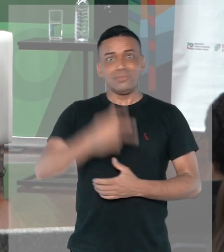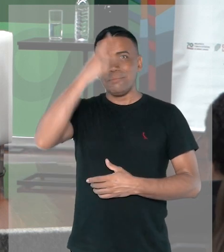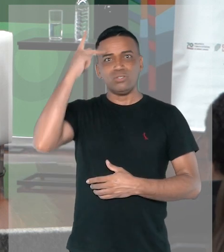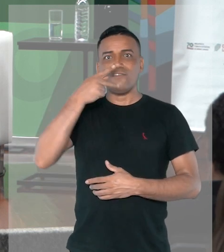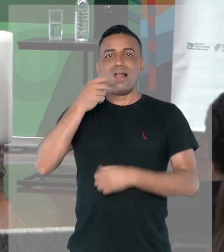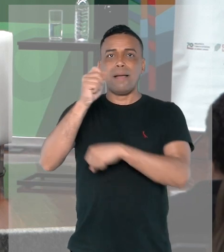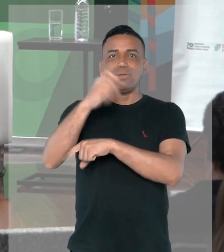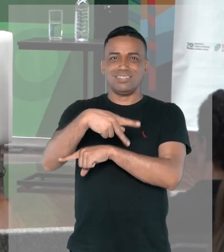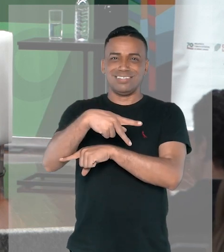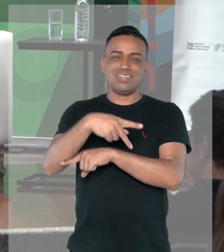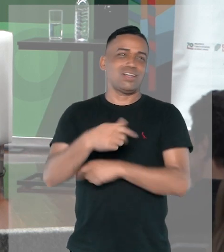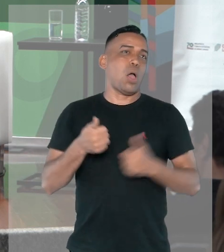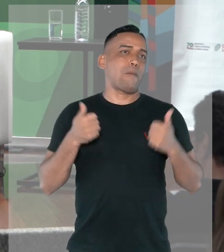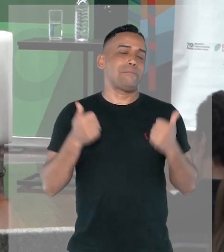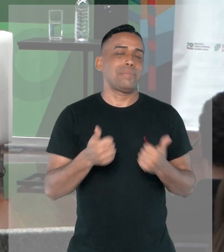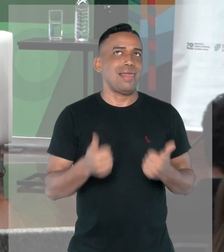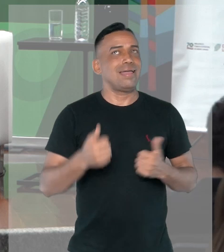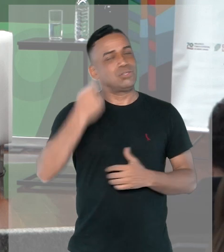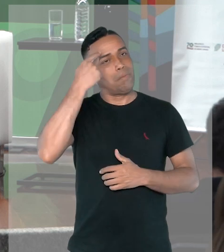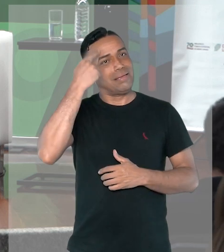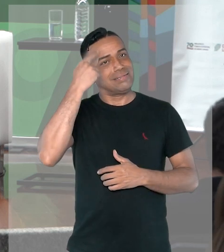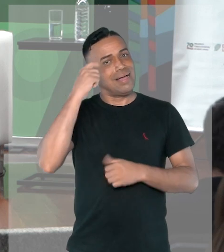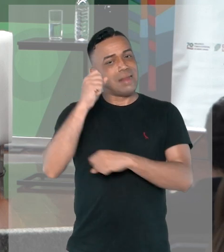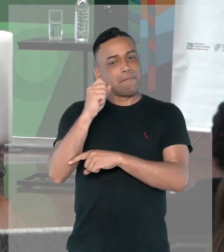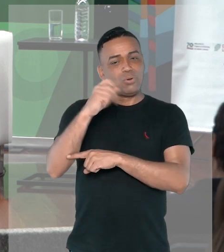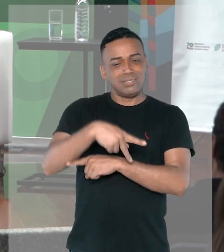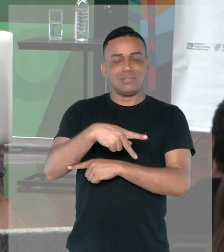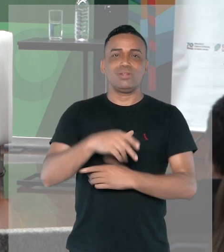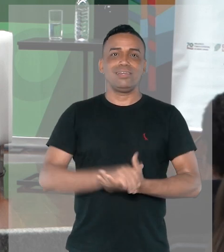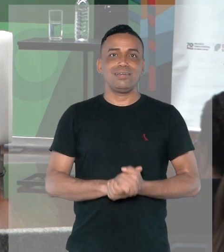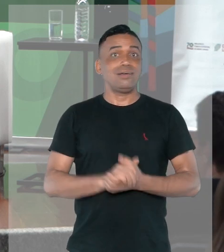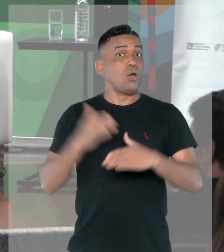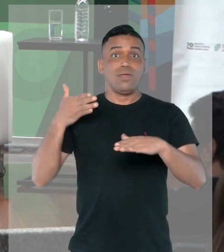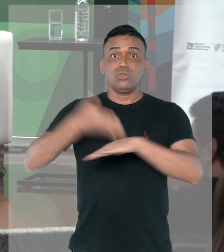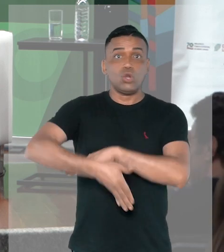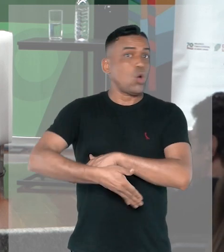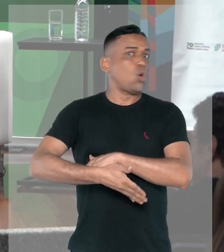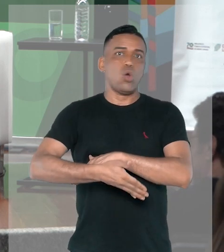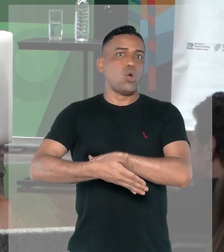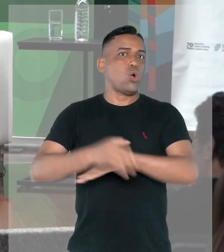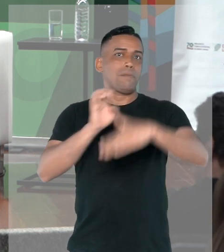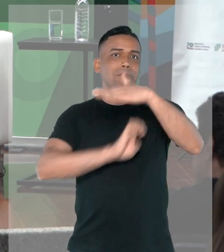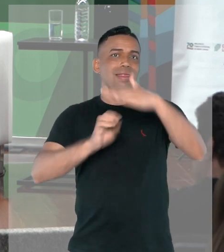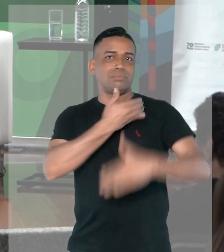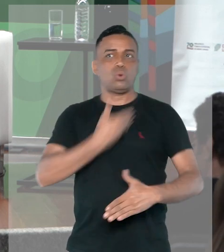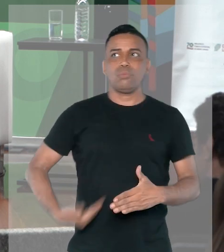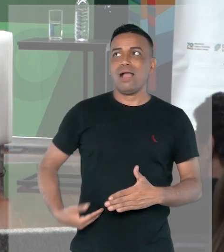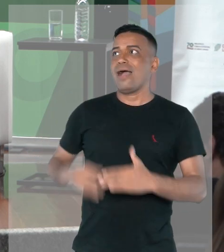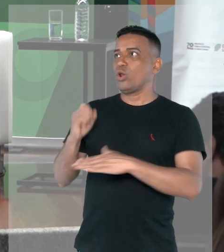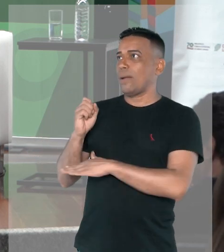aposentadoria? Ai, que beleza. Só estou pensando na aposentadoria. Mal entrou num órgão público para trabalhar quando eu me